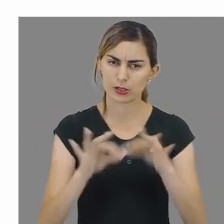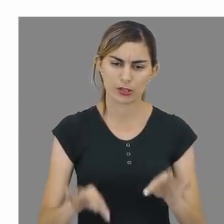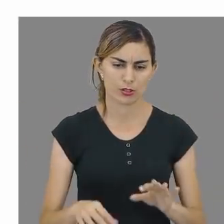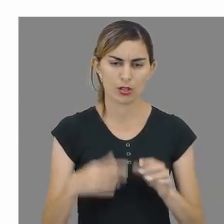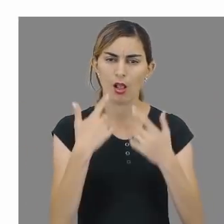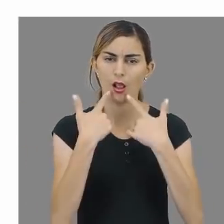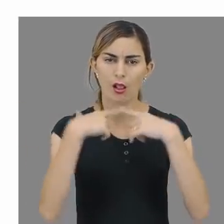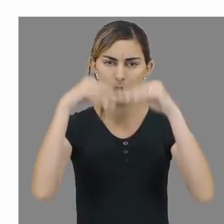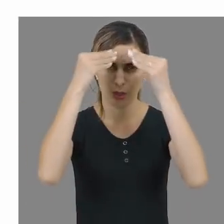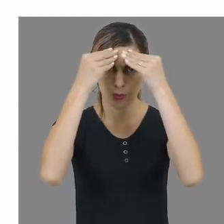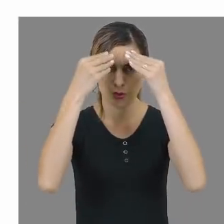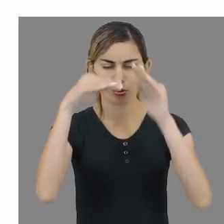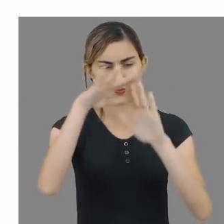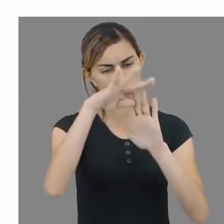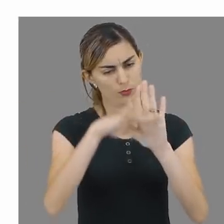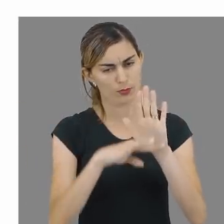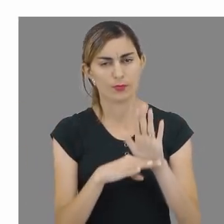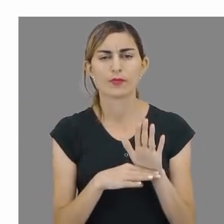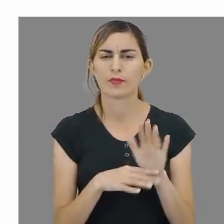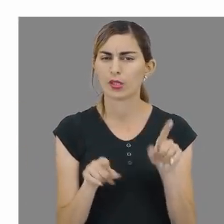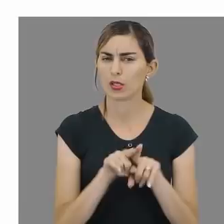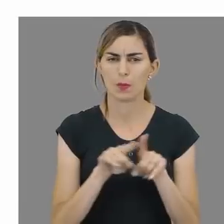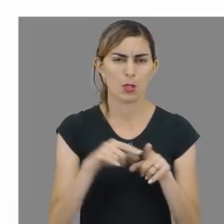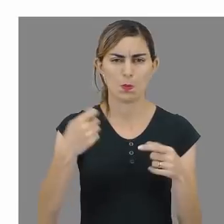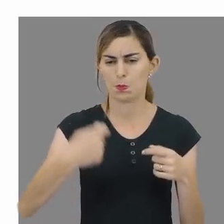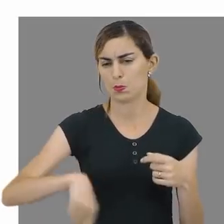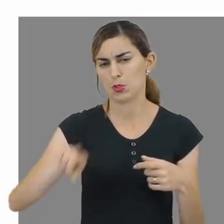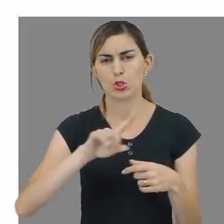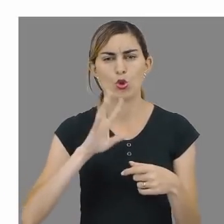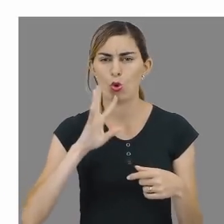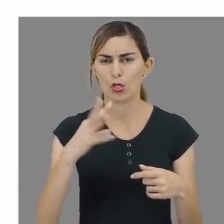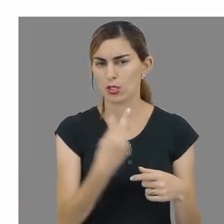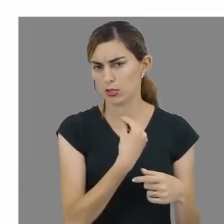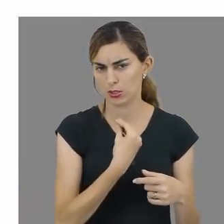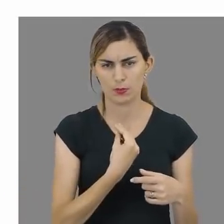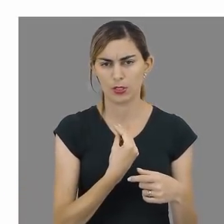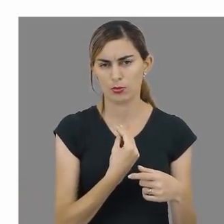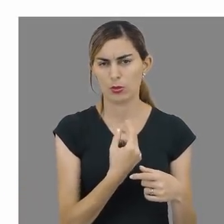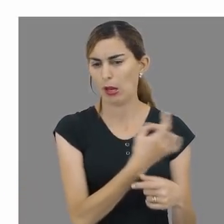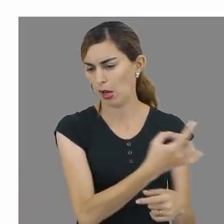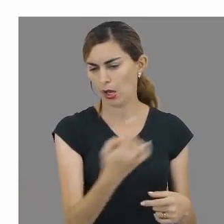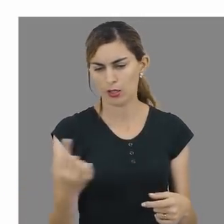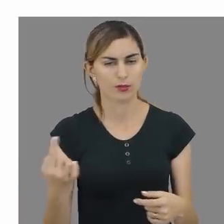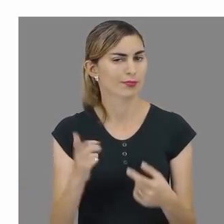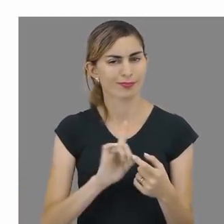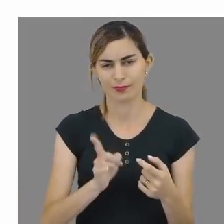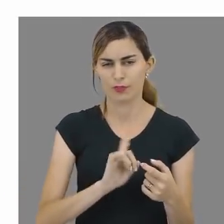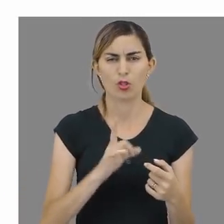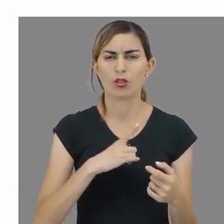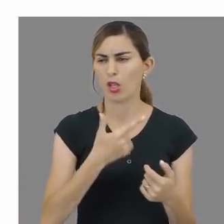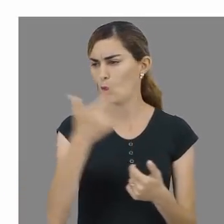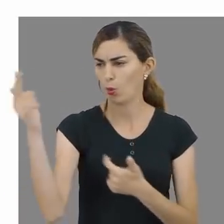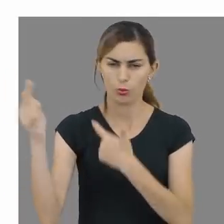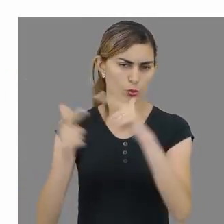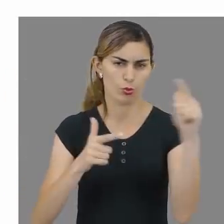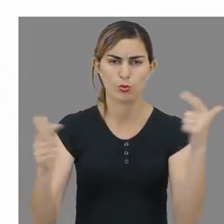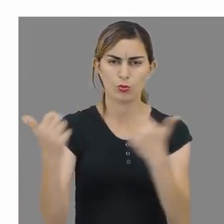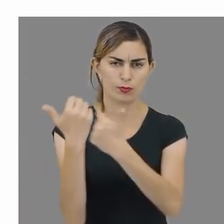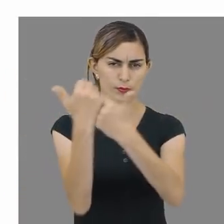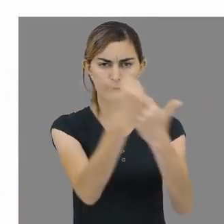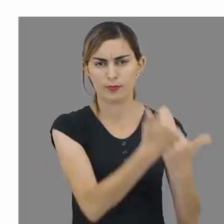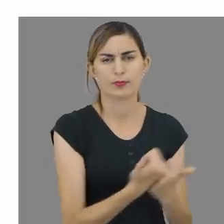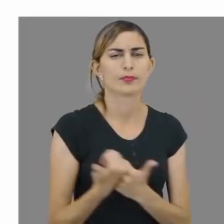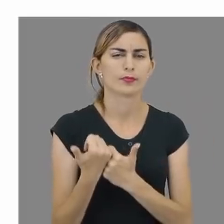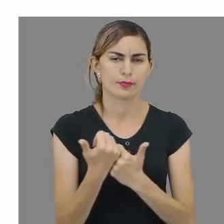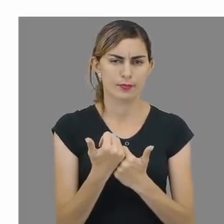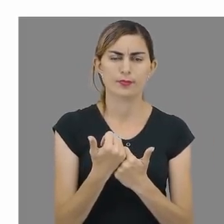de programação. E também não exige conhecimento prévio de nenhuma delas. Existem muitas outras formas de se representar algoritmos.